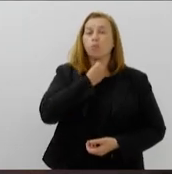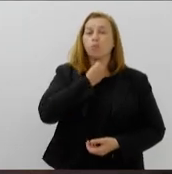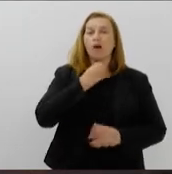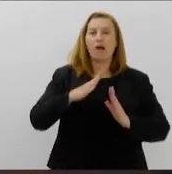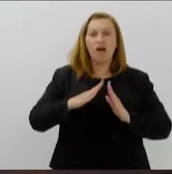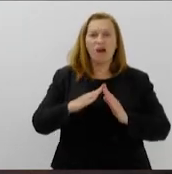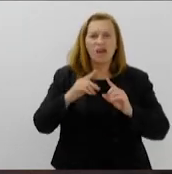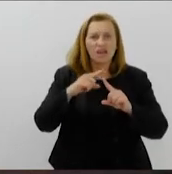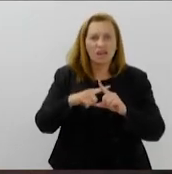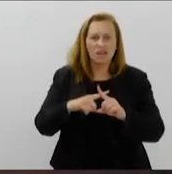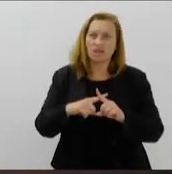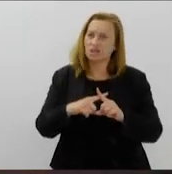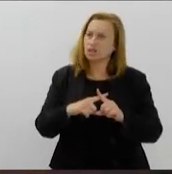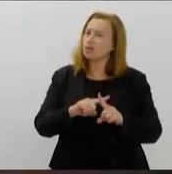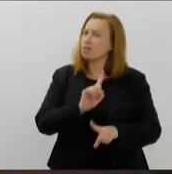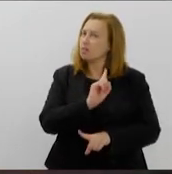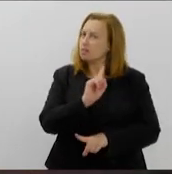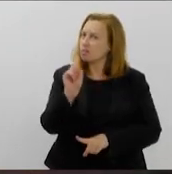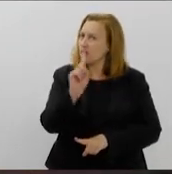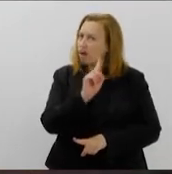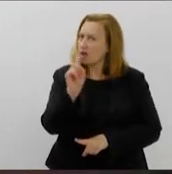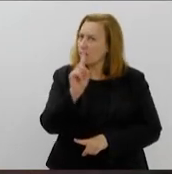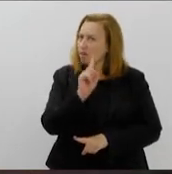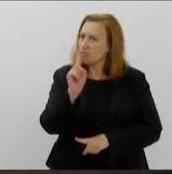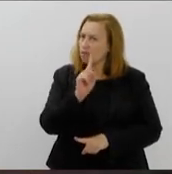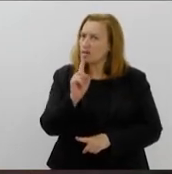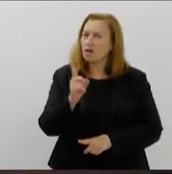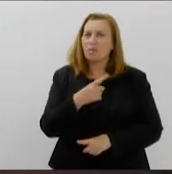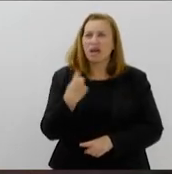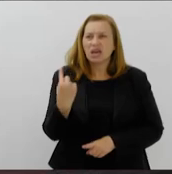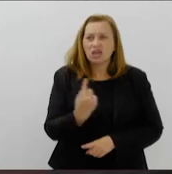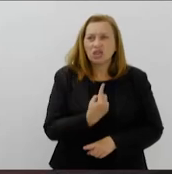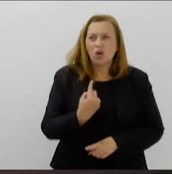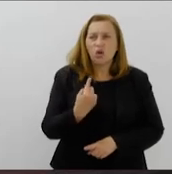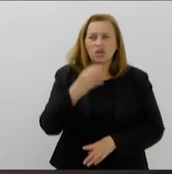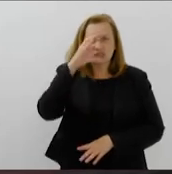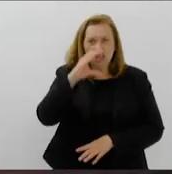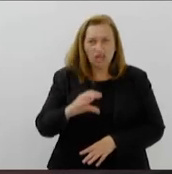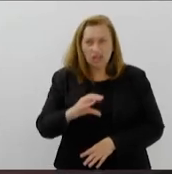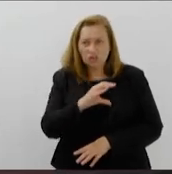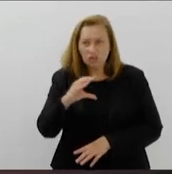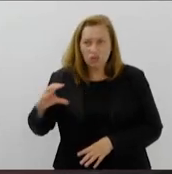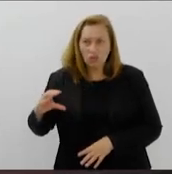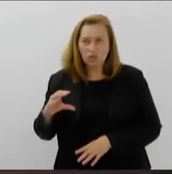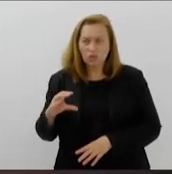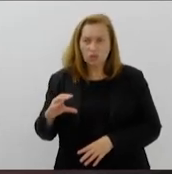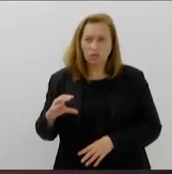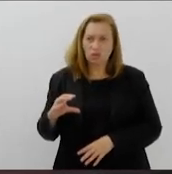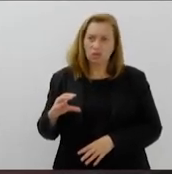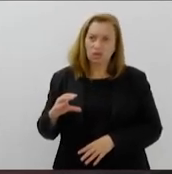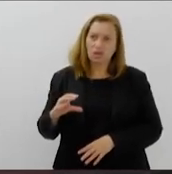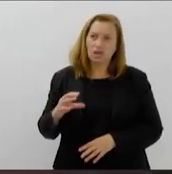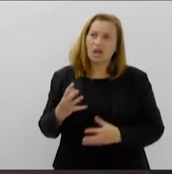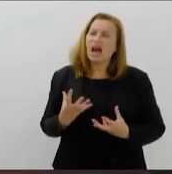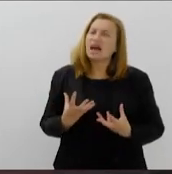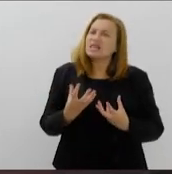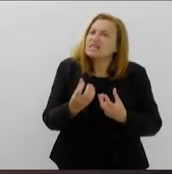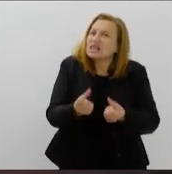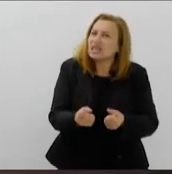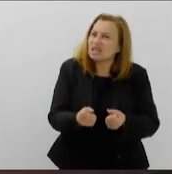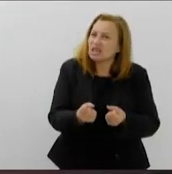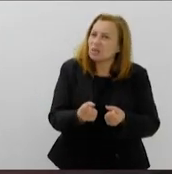igreja, calar a voz da igreja, para que nós, católicos, assumamos uma